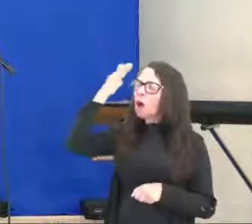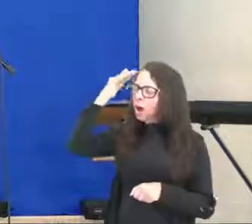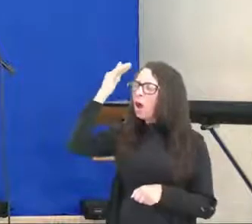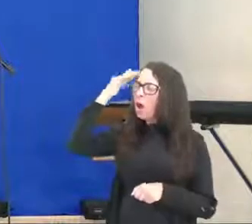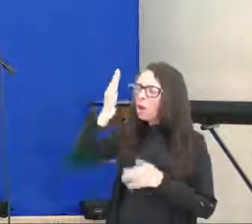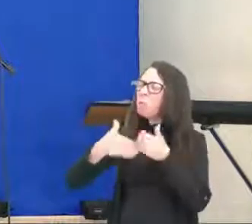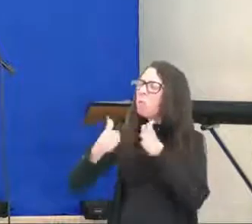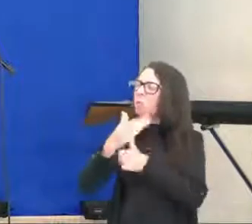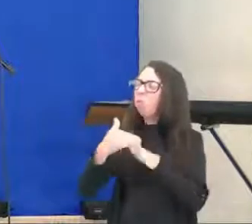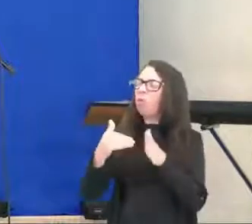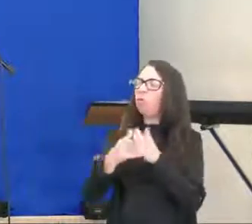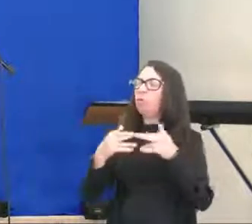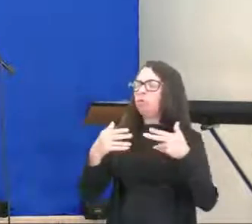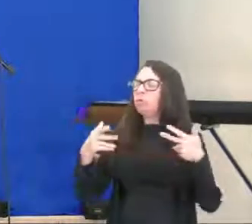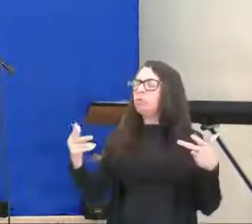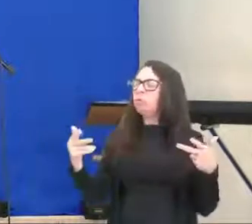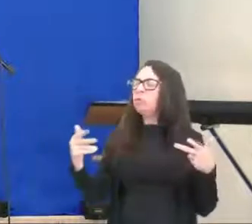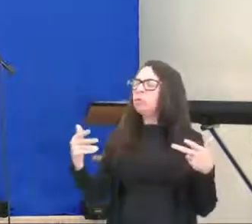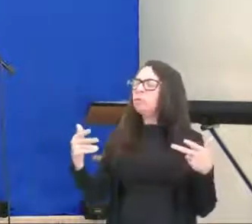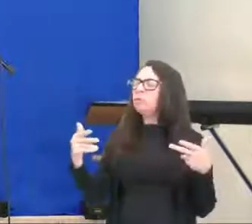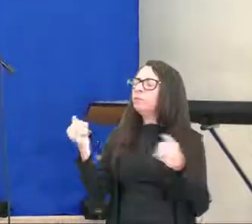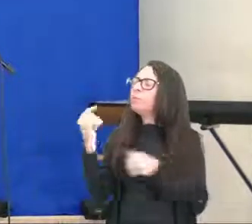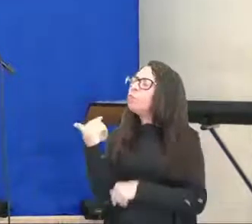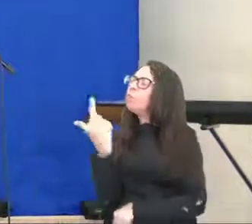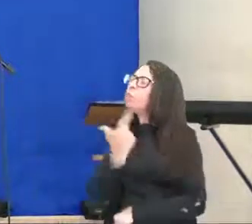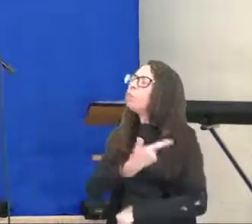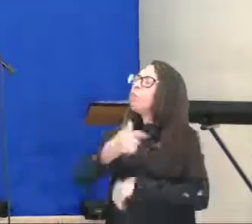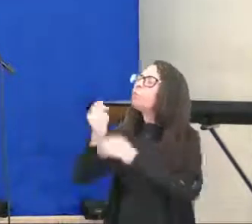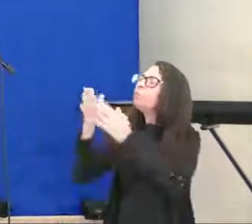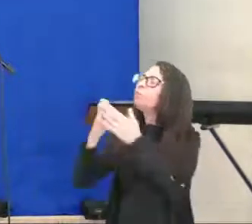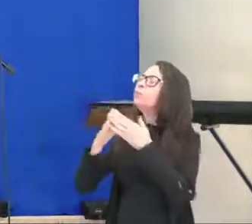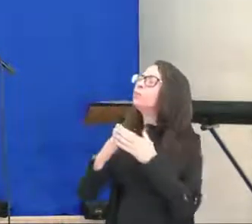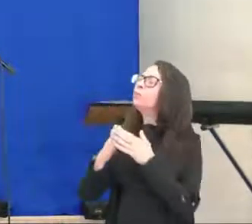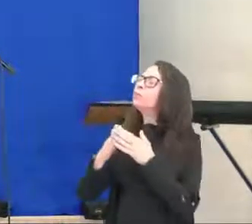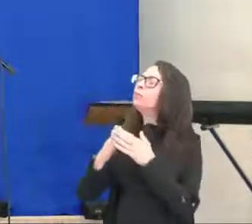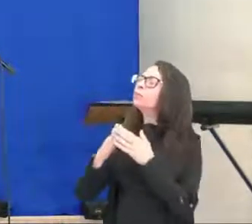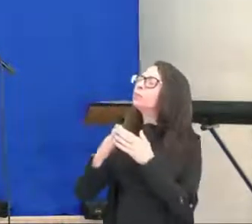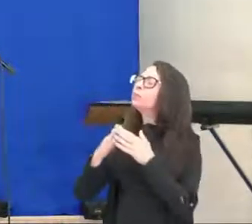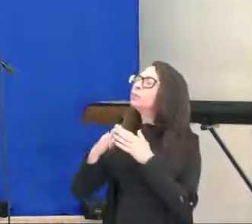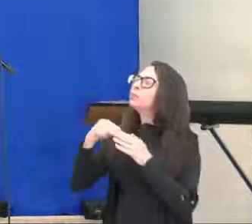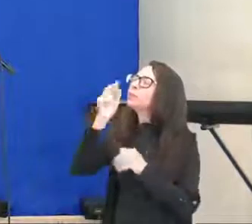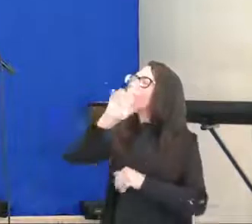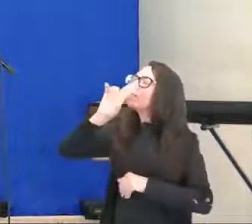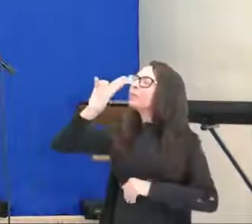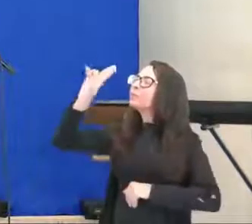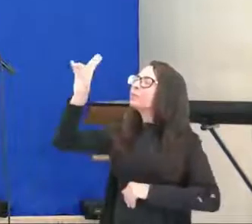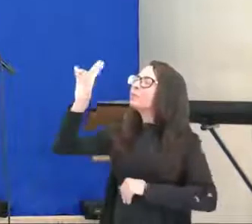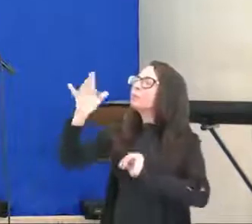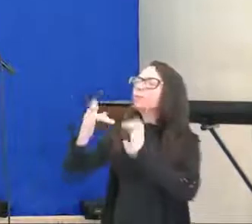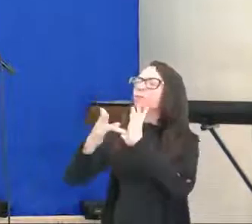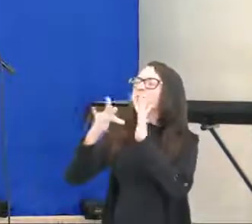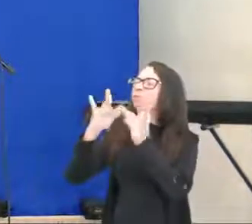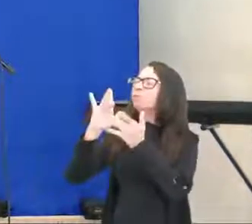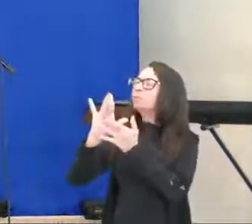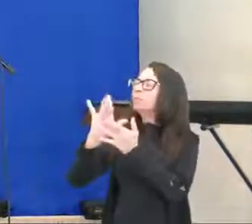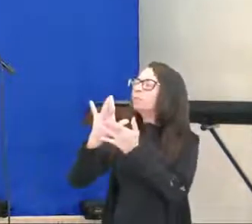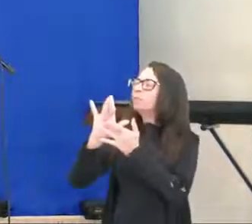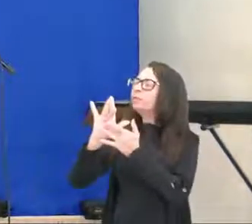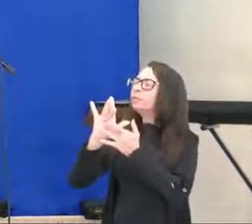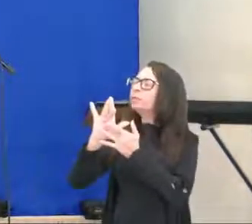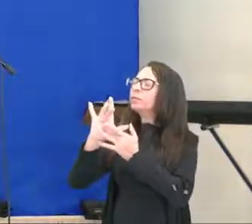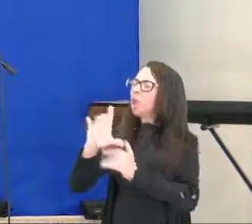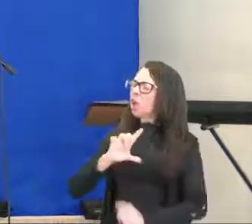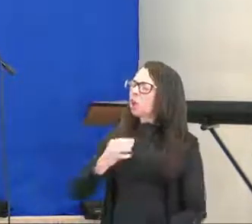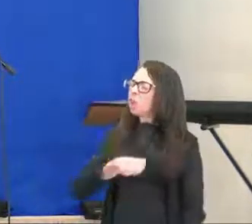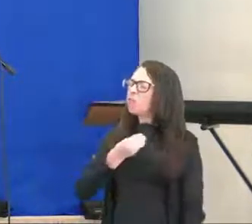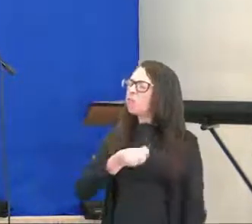na Tua presença, falando da Tua palavra. Essa é a oração que eu te faço, no nome santo do Teu Filho amado Jesus, que vive